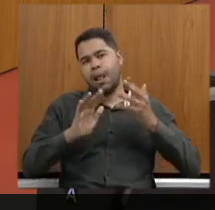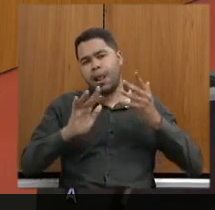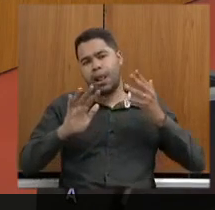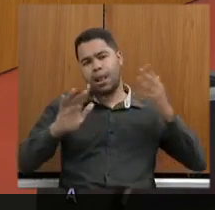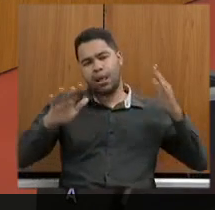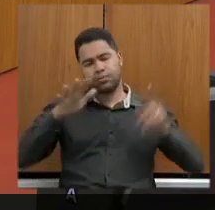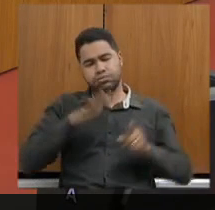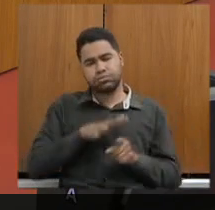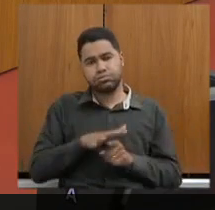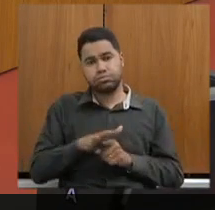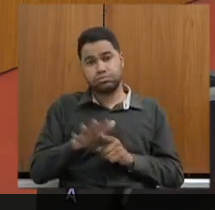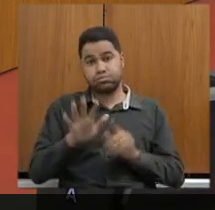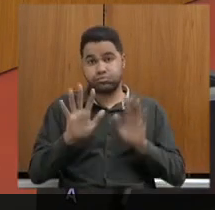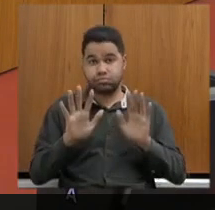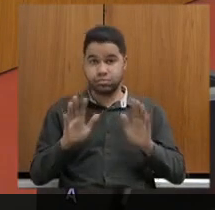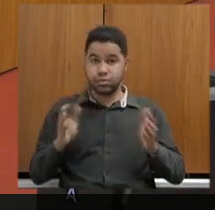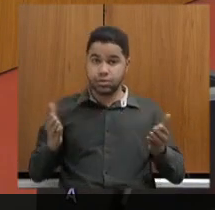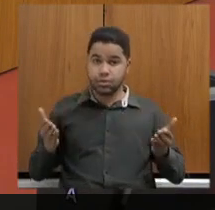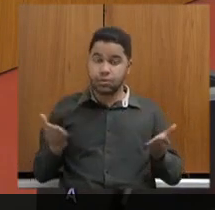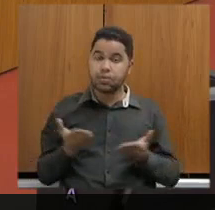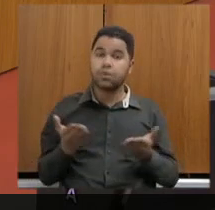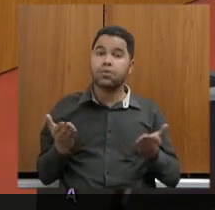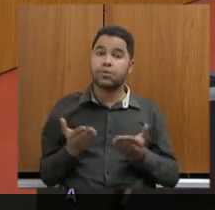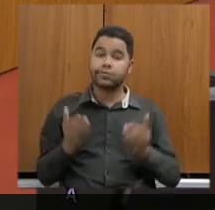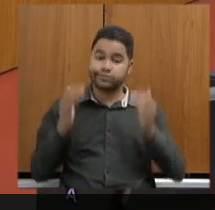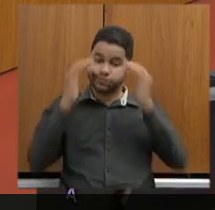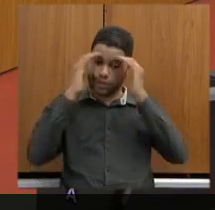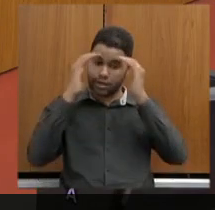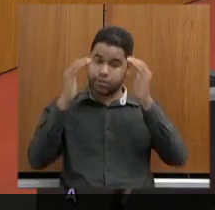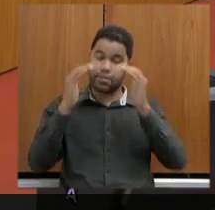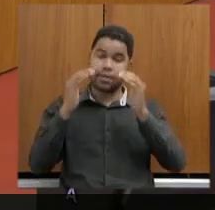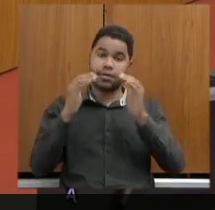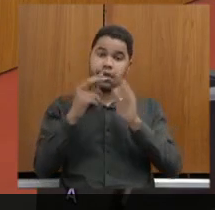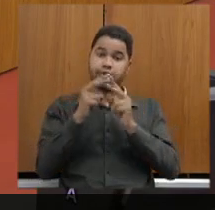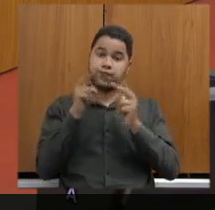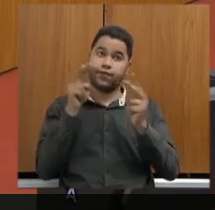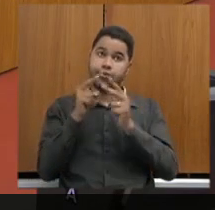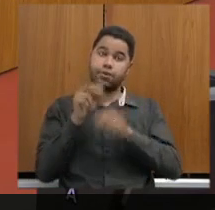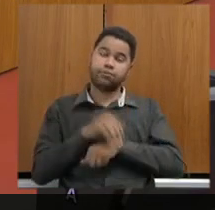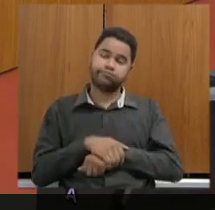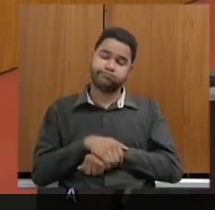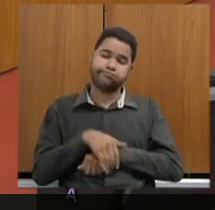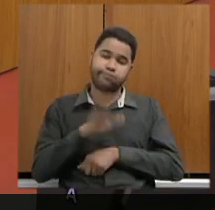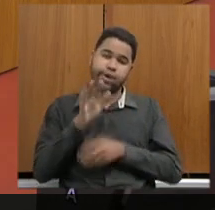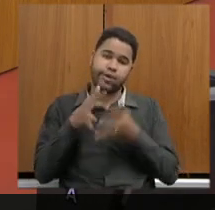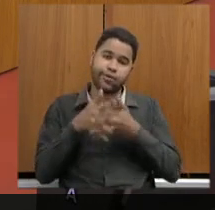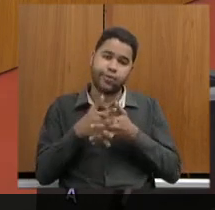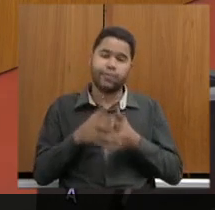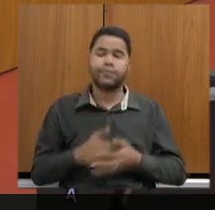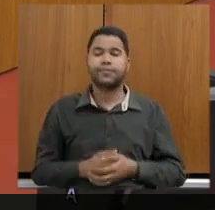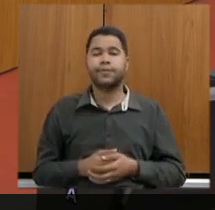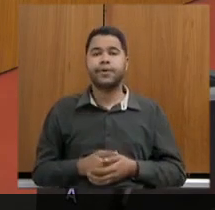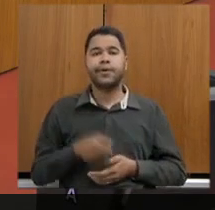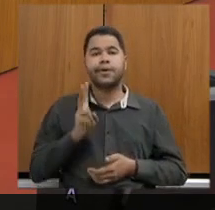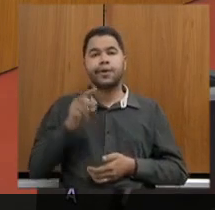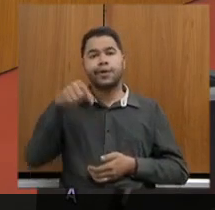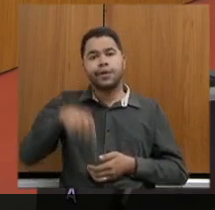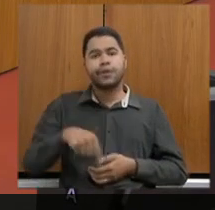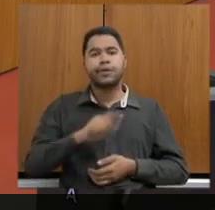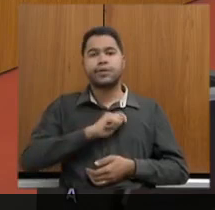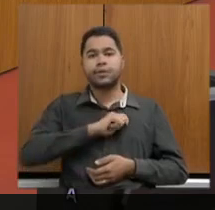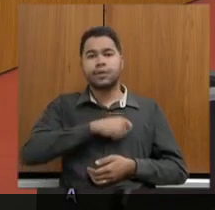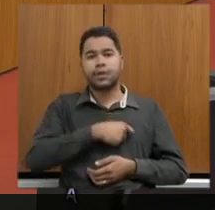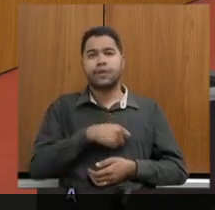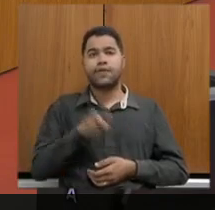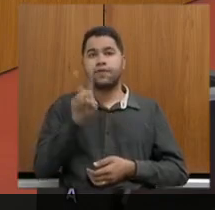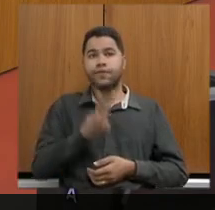para poder civil mas como hoje tem que ser respeitado sua filha virtual ficam um pouco mais complicado Renato durante a nossa permanência na delegacia de